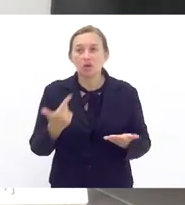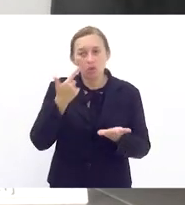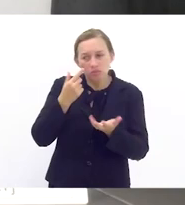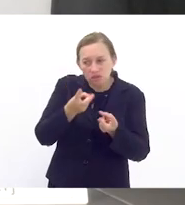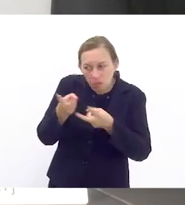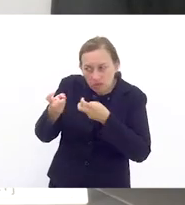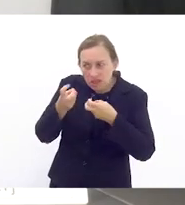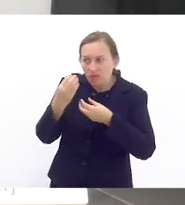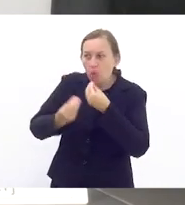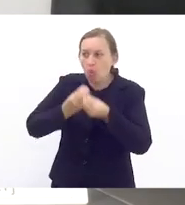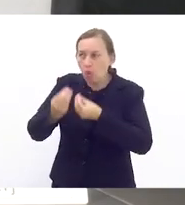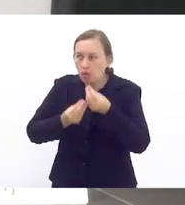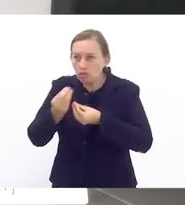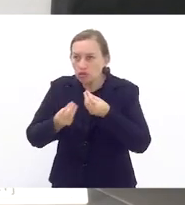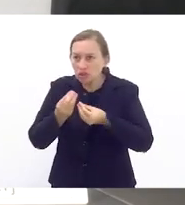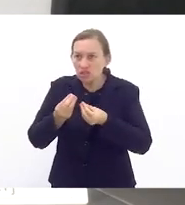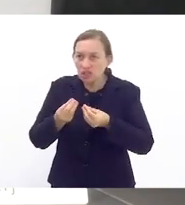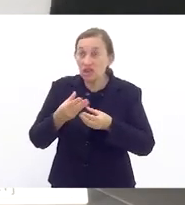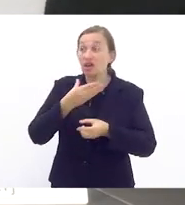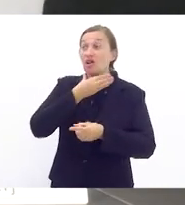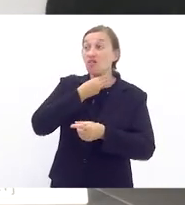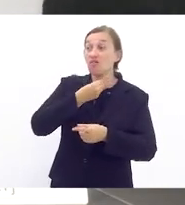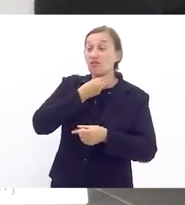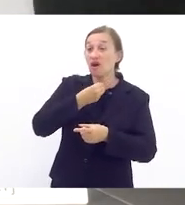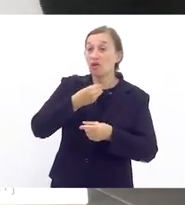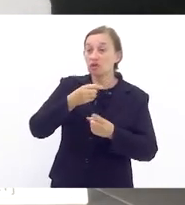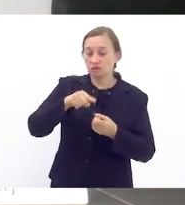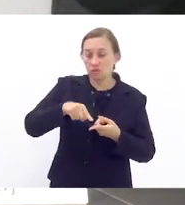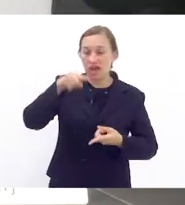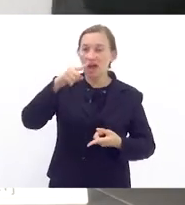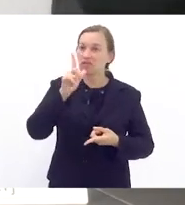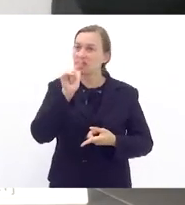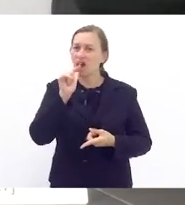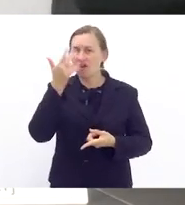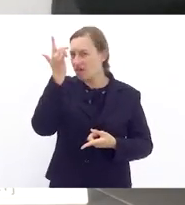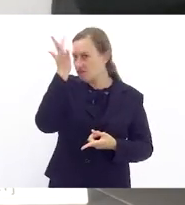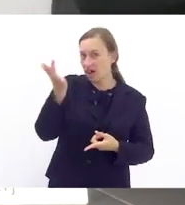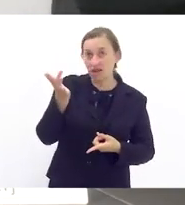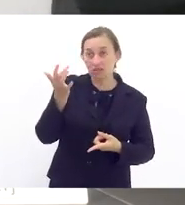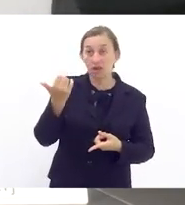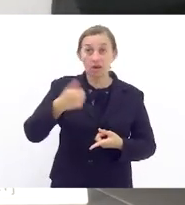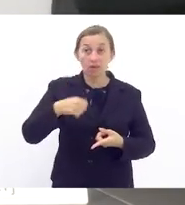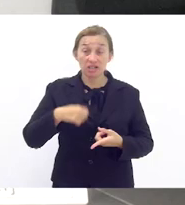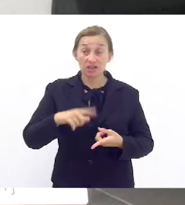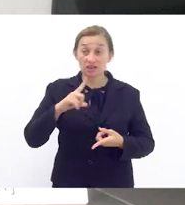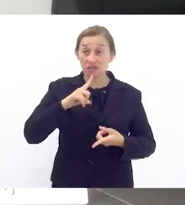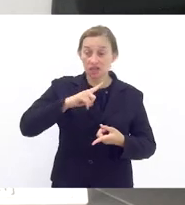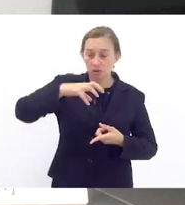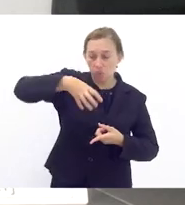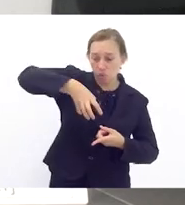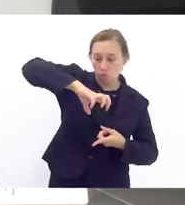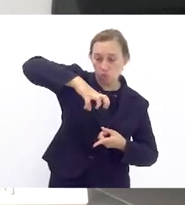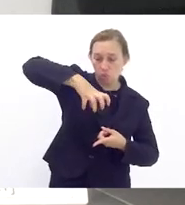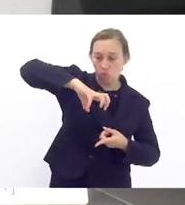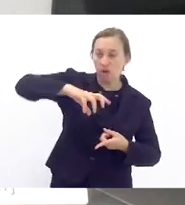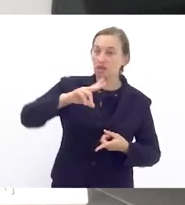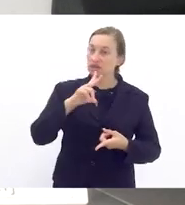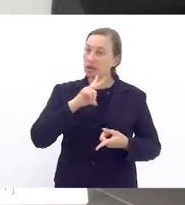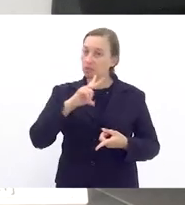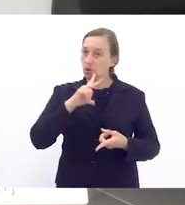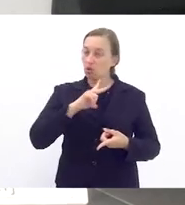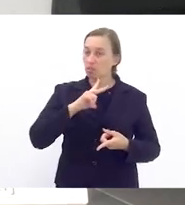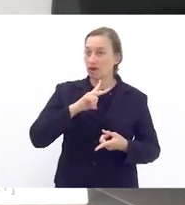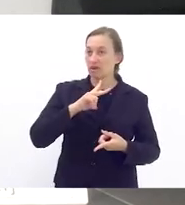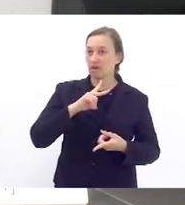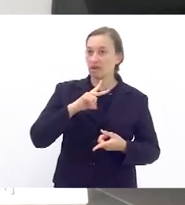como é que você podia falsificar essa garrafa. Né? E é fácil de fazer, desde que você tenha a rolha, que pode ser da própria fábrica, se eu tenho